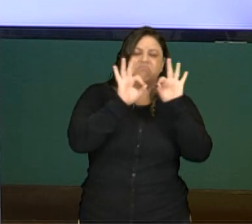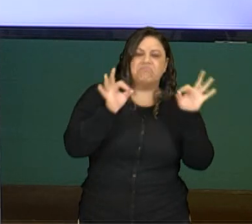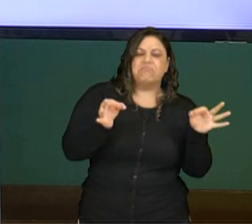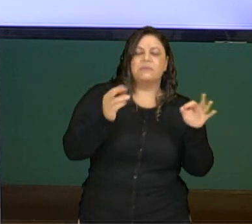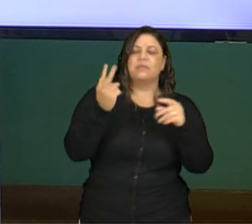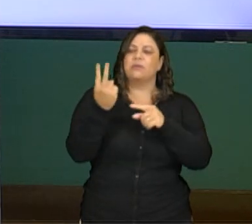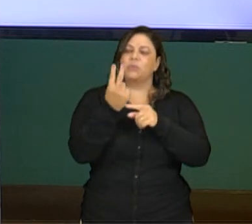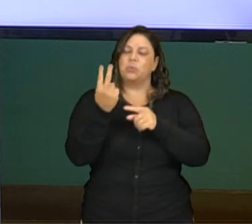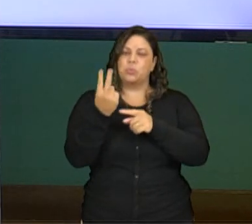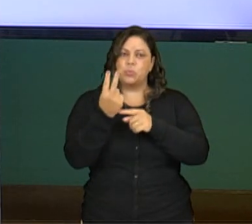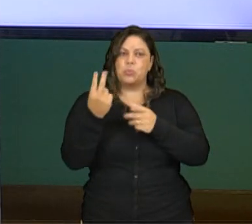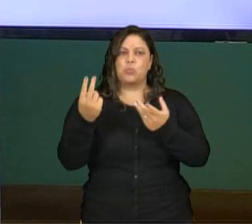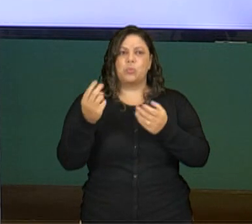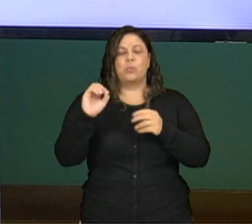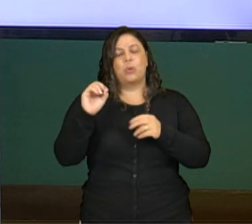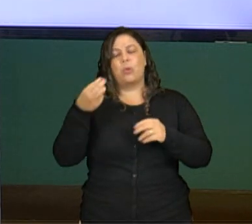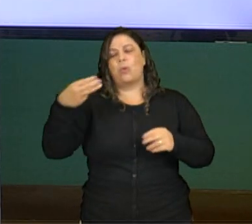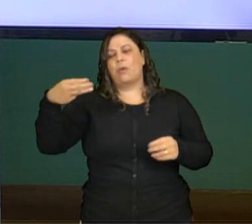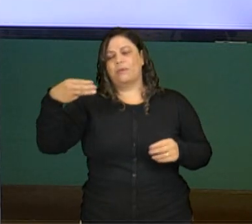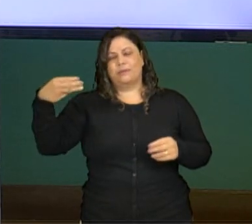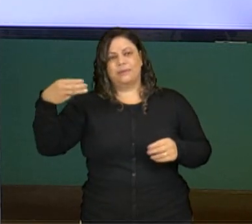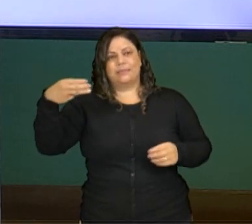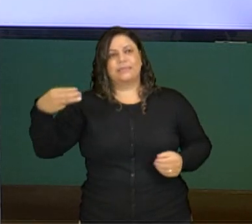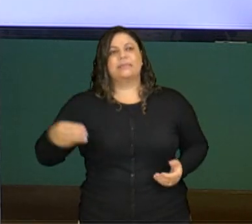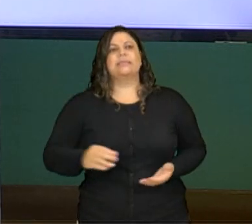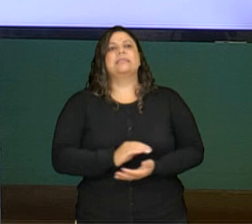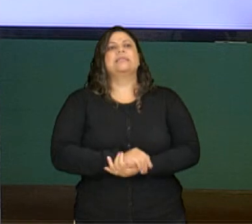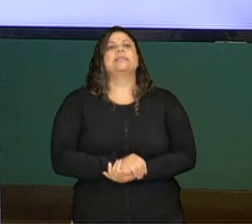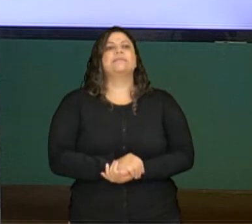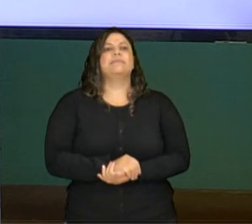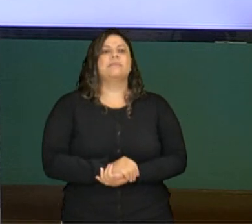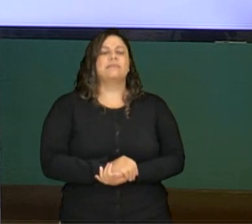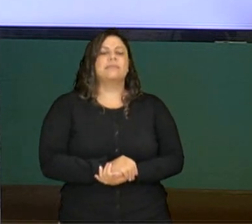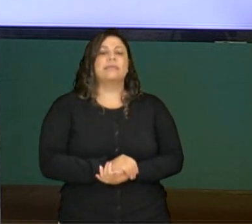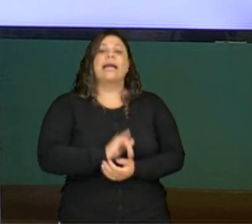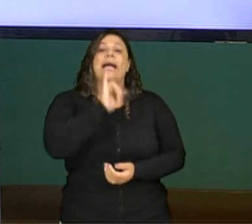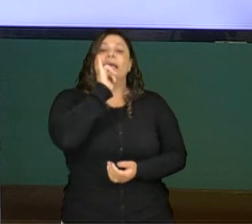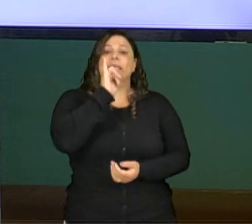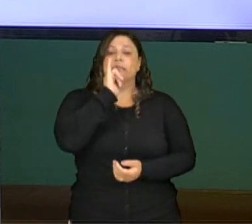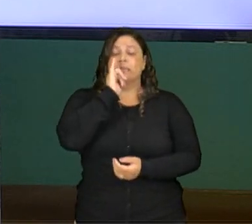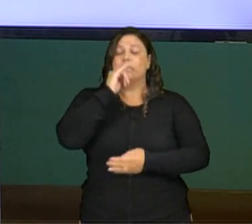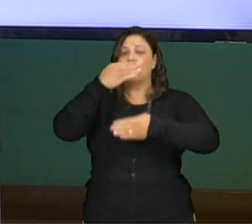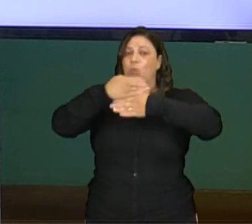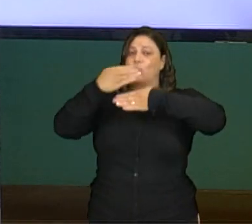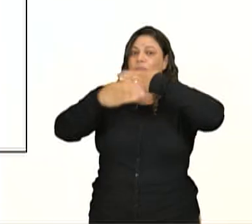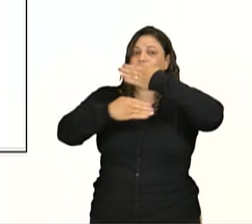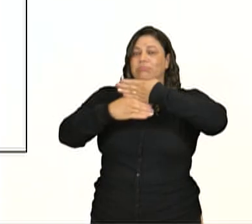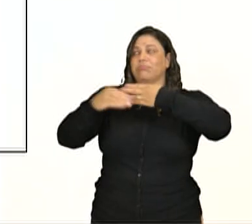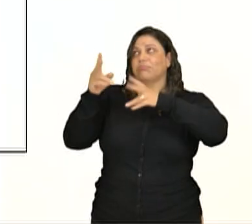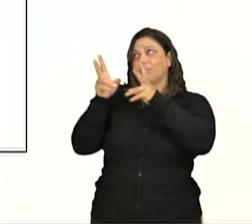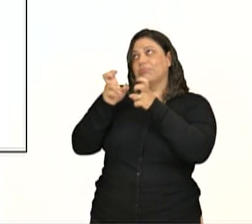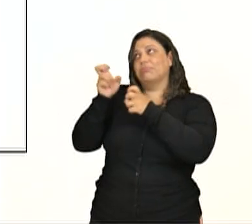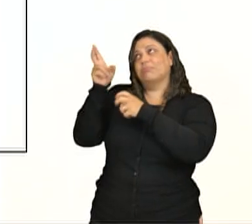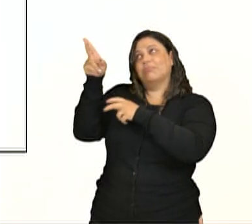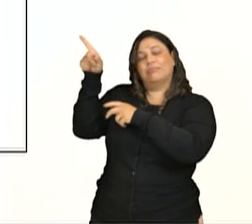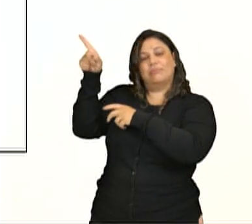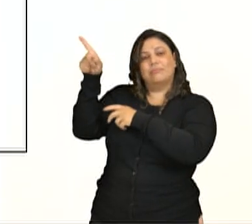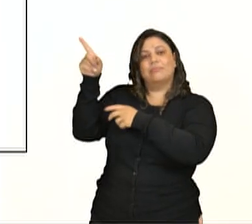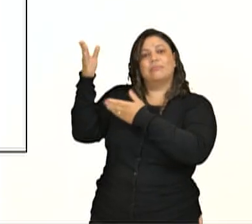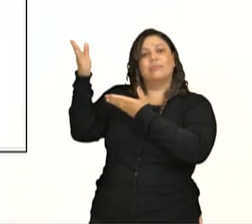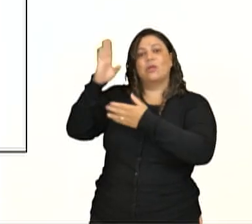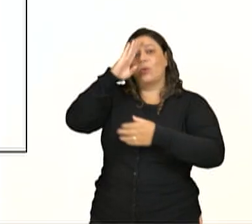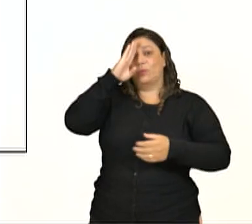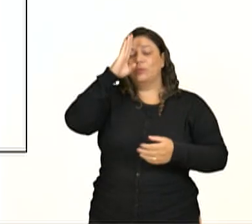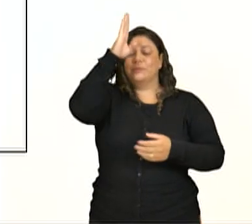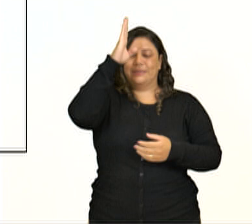uma simples ou uma tripla ligação química. Aqui está um exemplo dos principais átomos da química orgânica